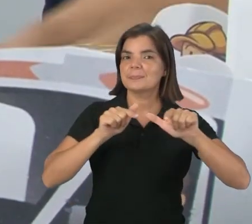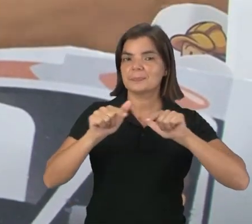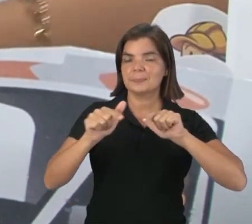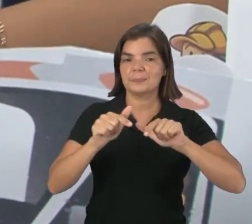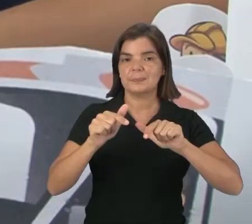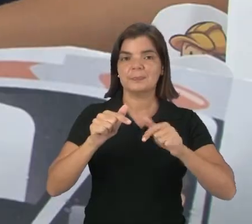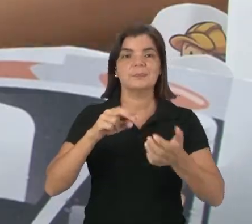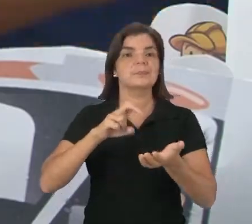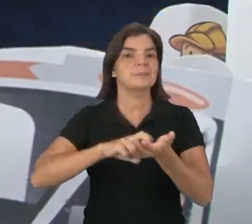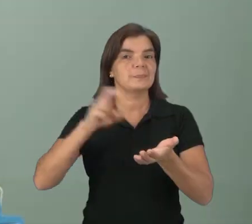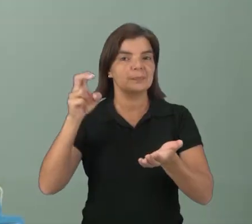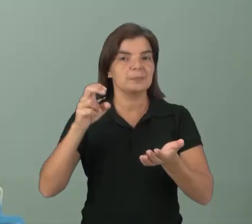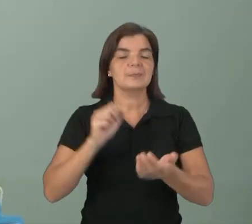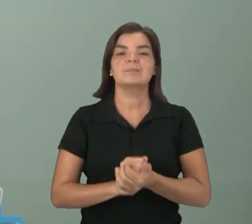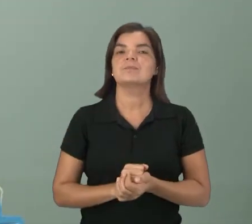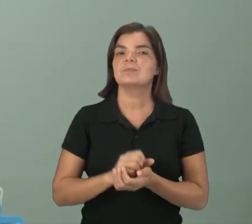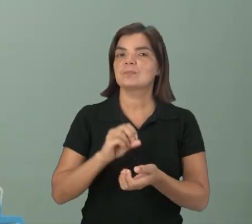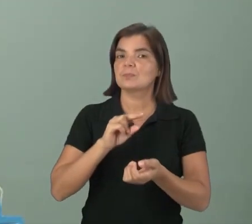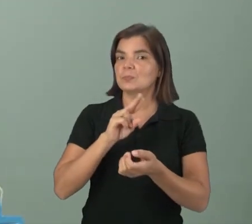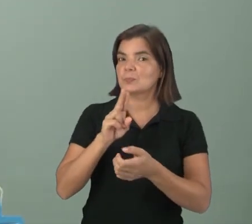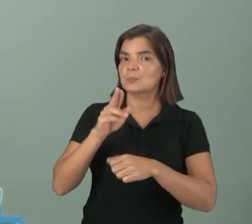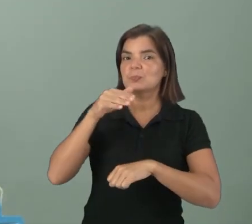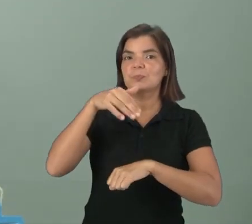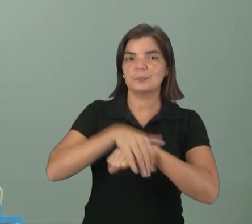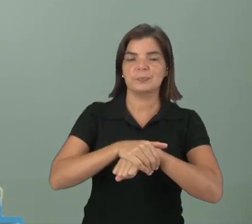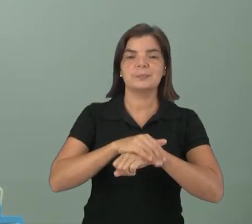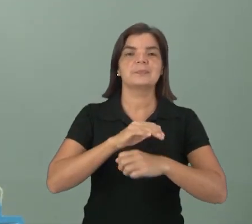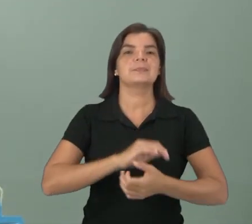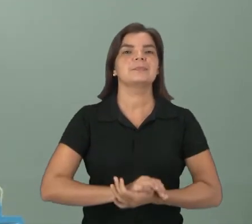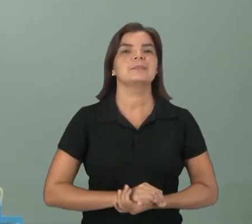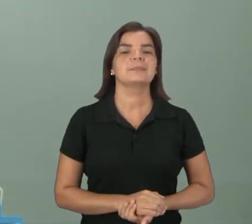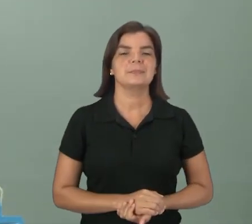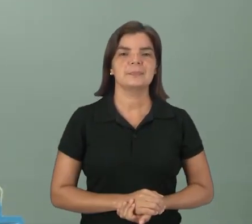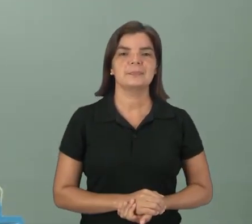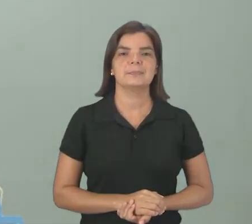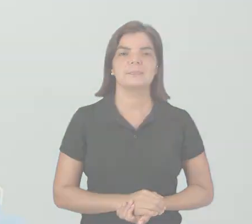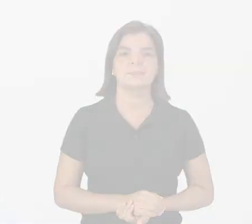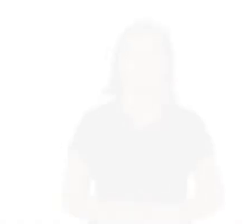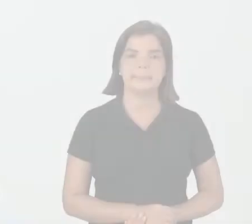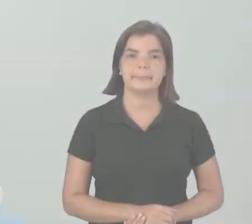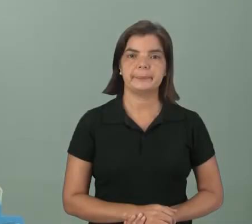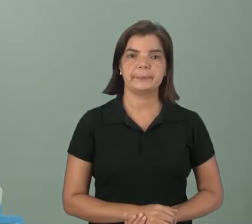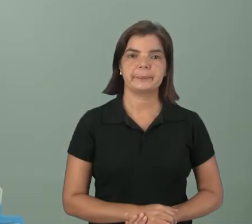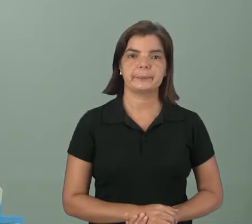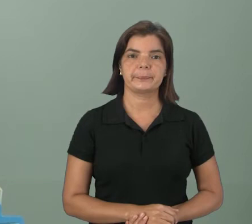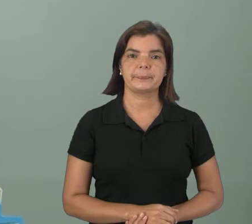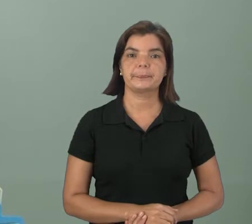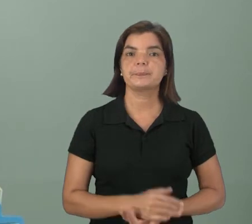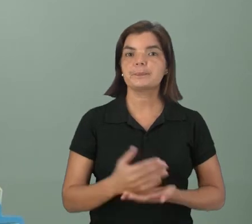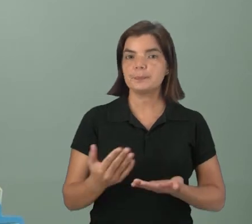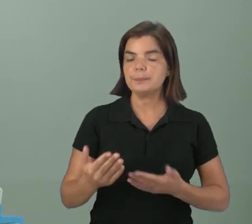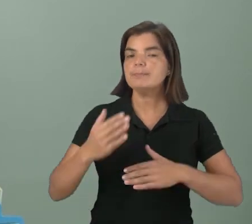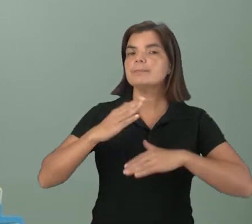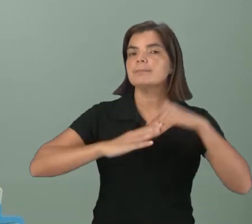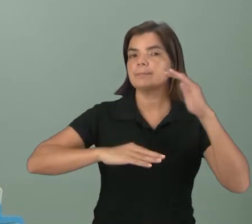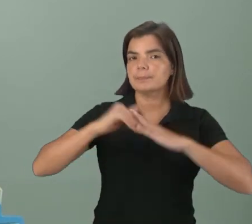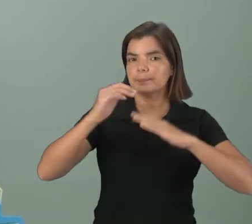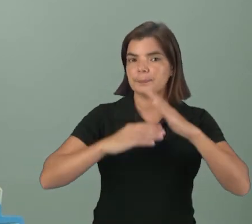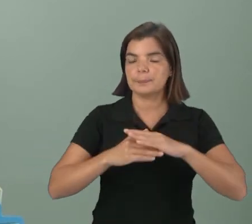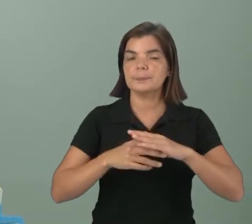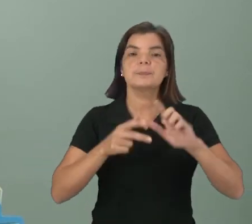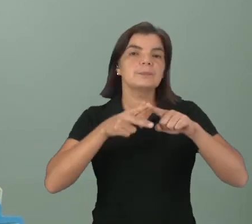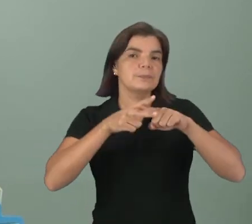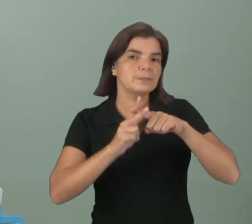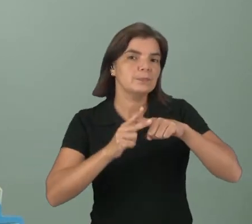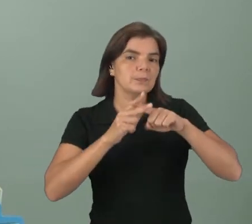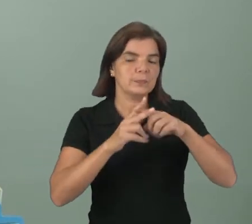no período do dia ou da noite muito bem e este profissional aqui eu